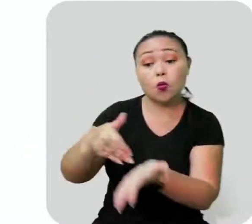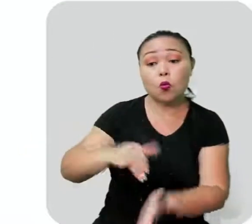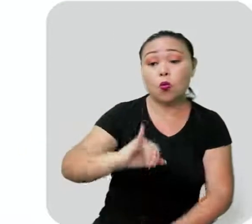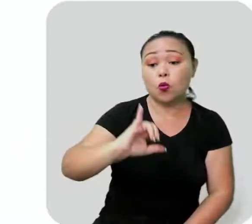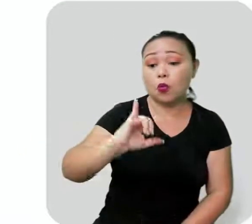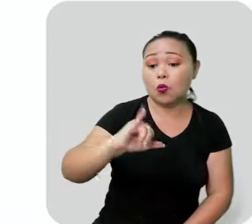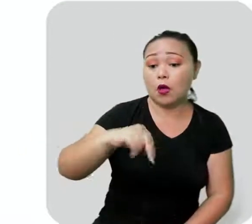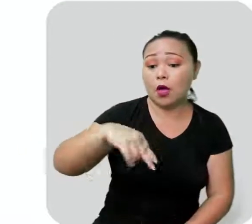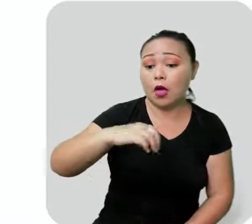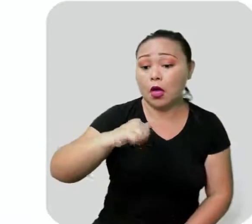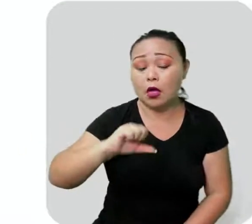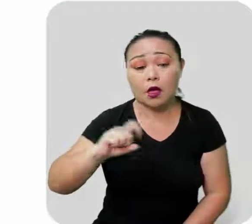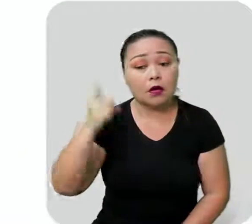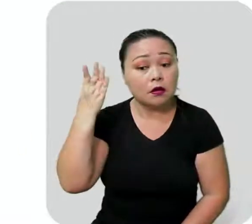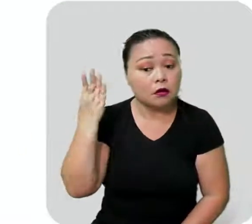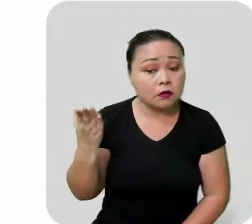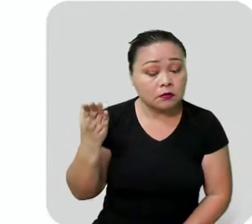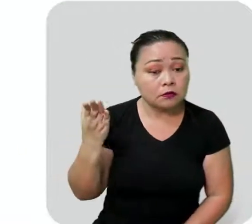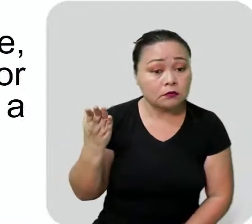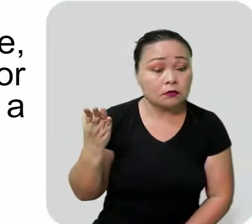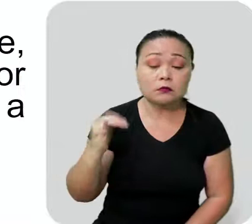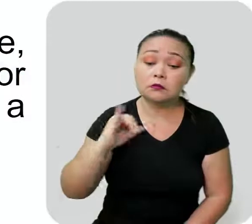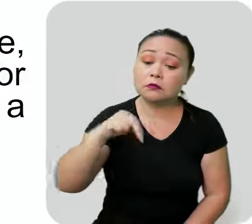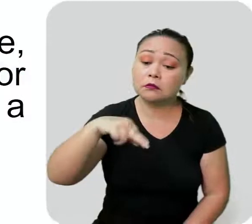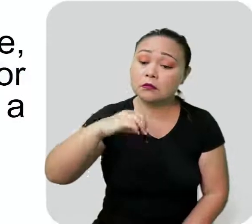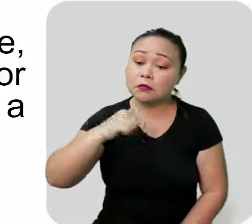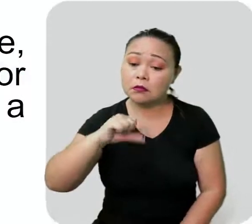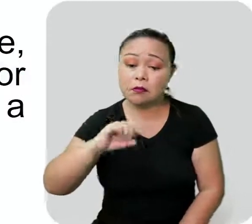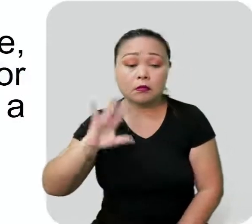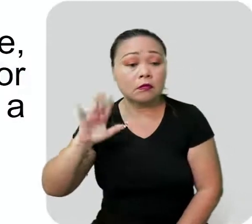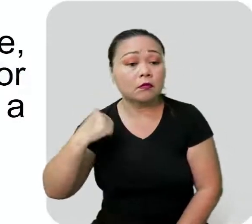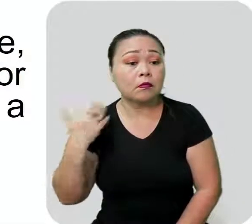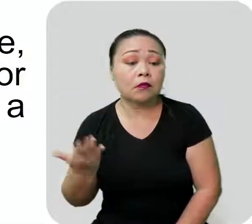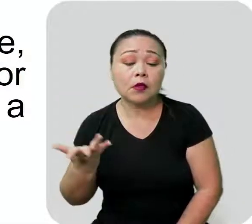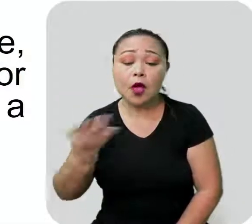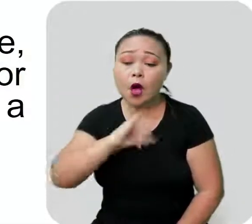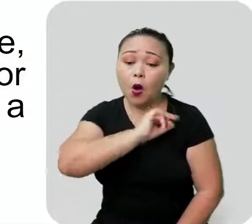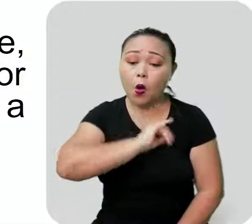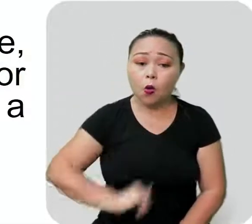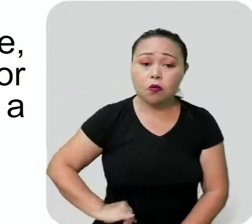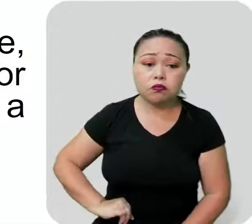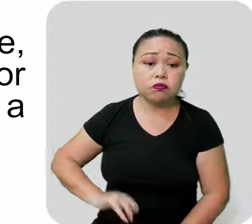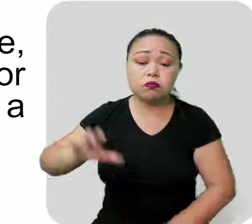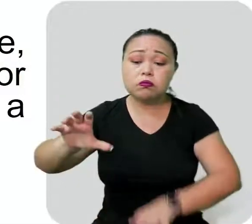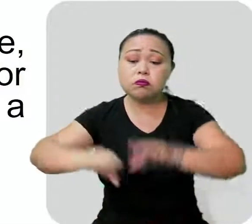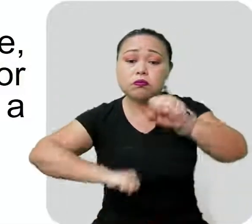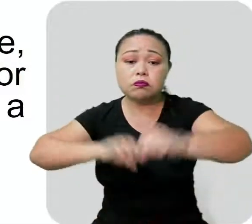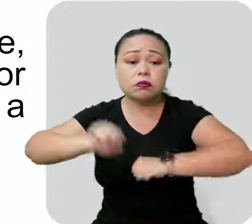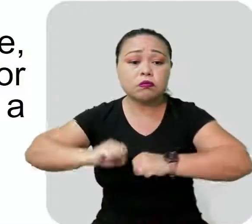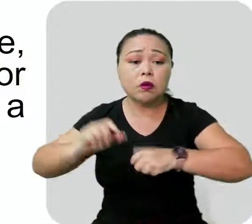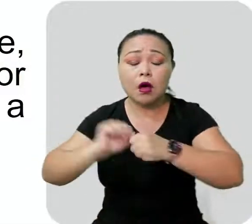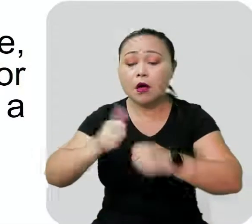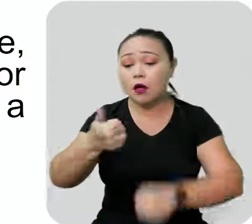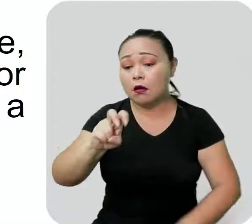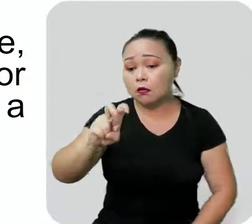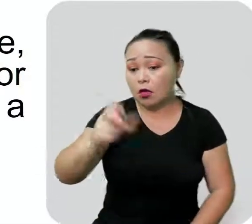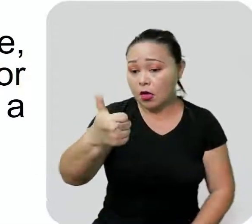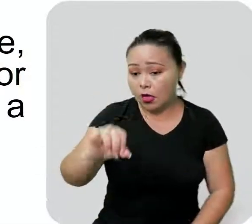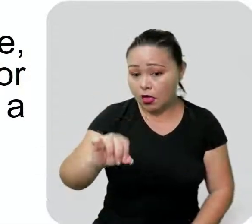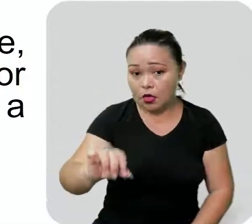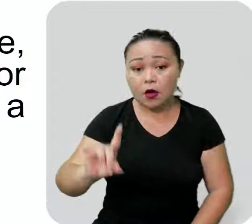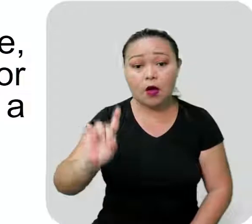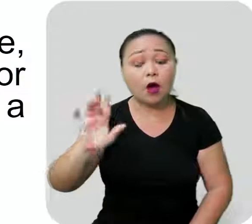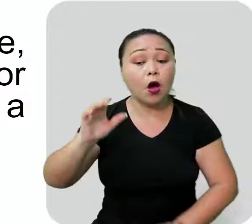último eu falo dos Incas as músicas eu fui para foi conquistado em 1510